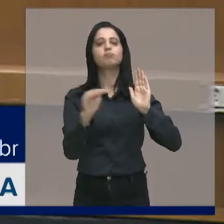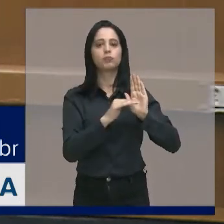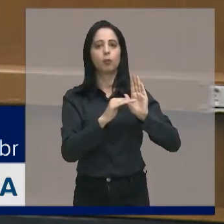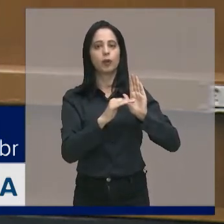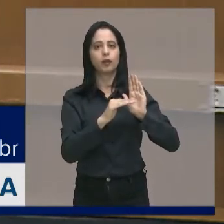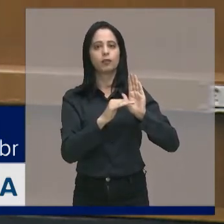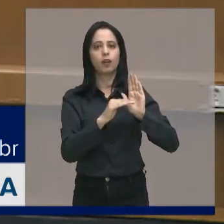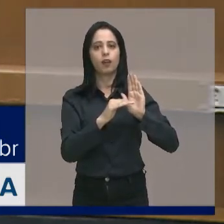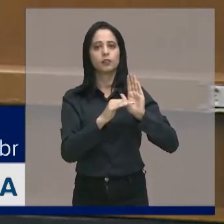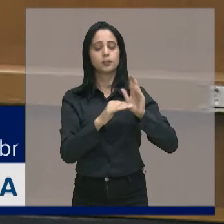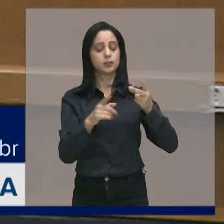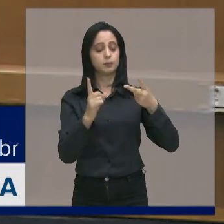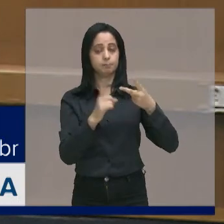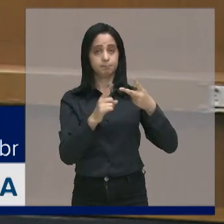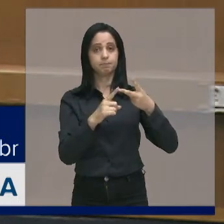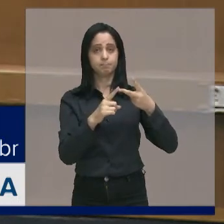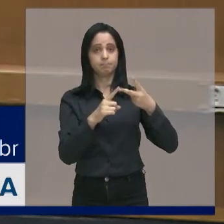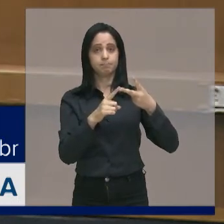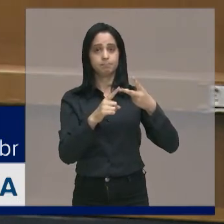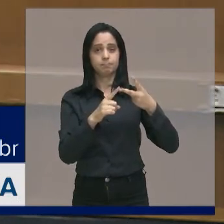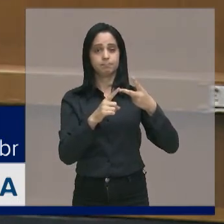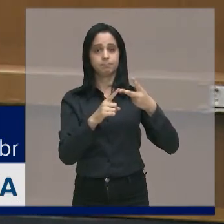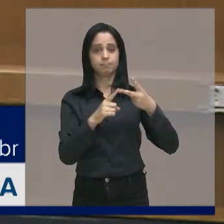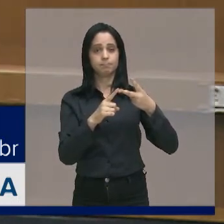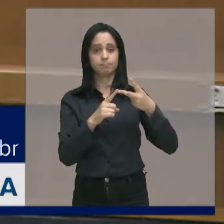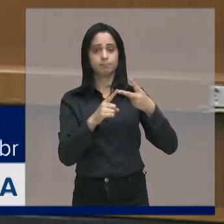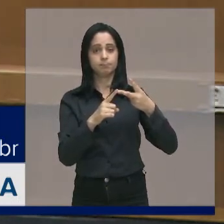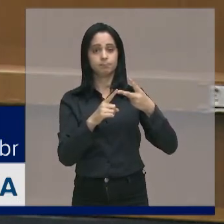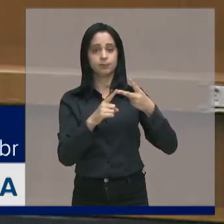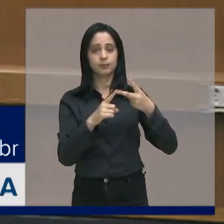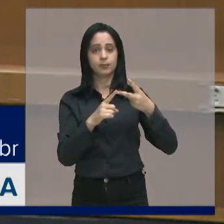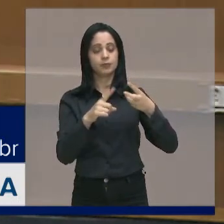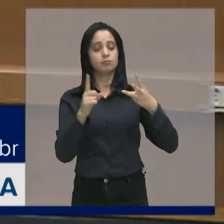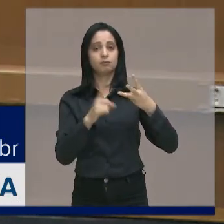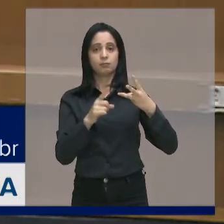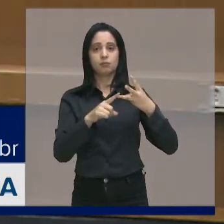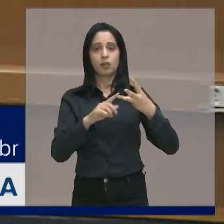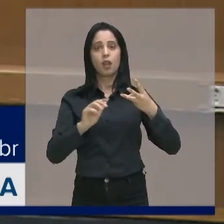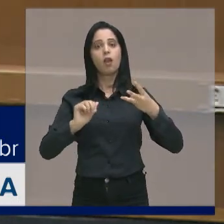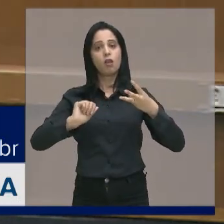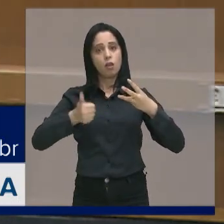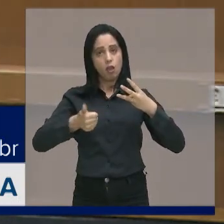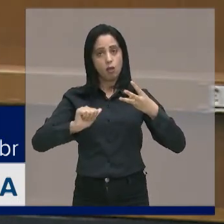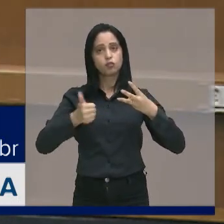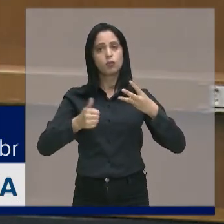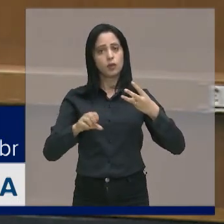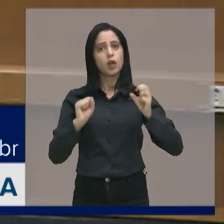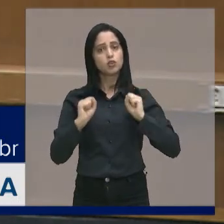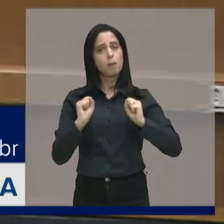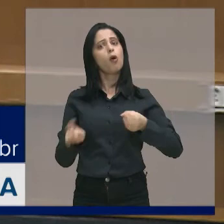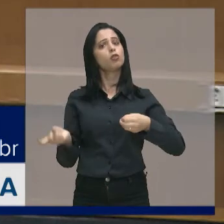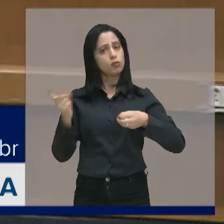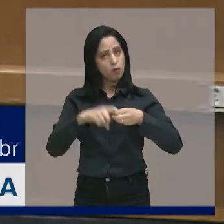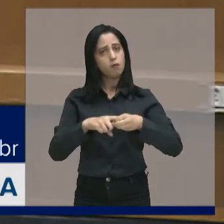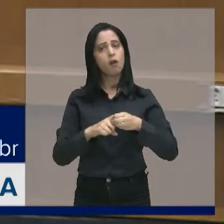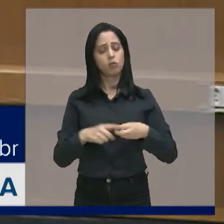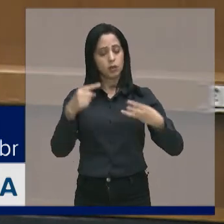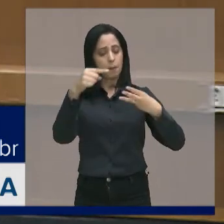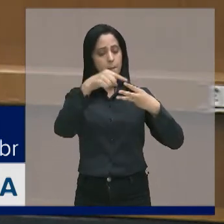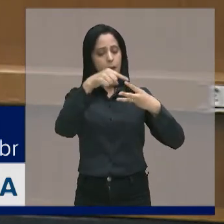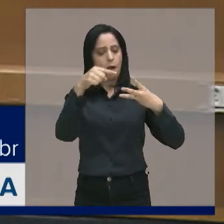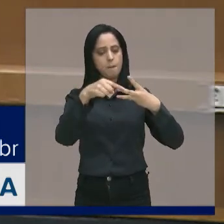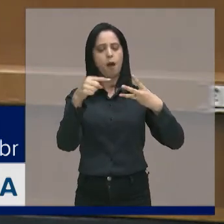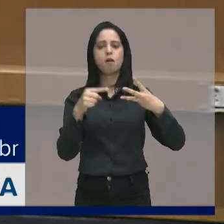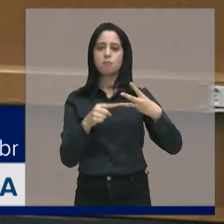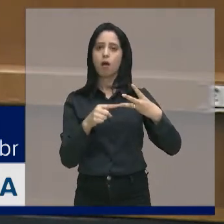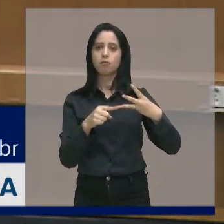é isso que a gente sempre tem que manter, a orientação com a população, e as atividades podem ser retomadas. Então, com todos esses protocolos, com a